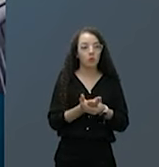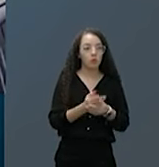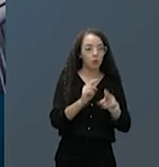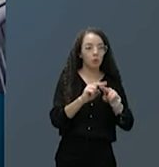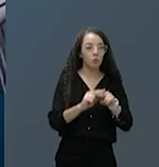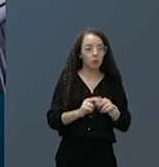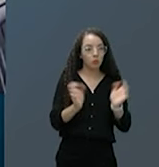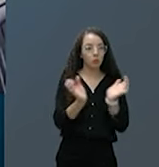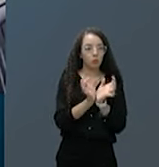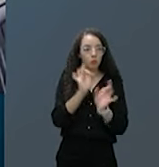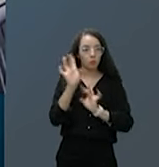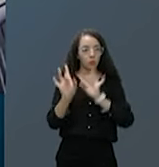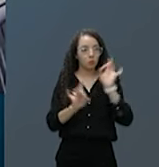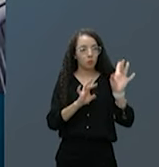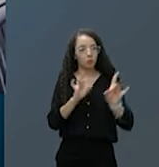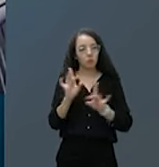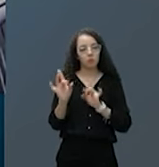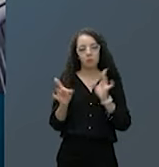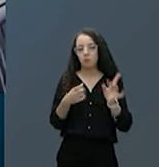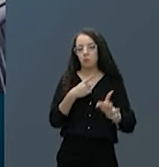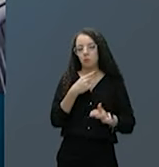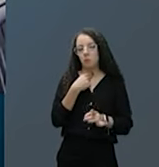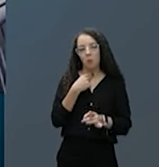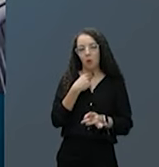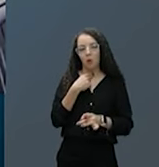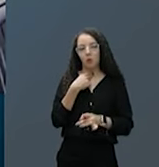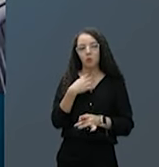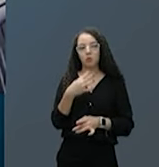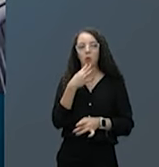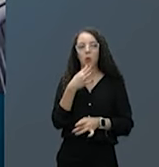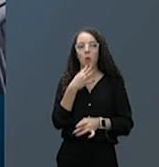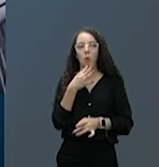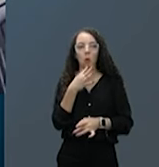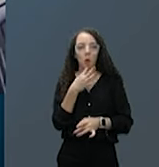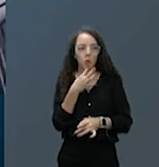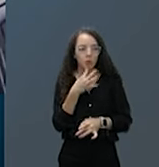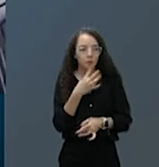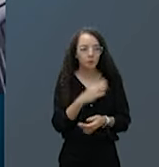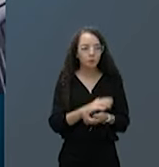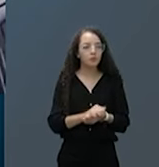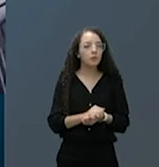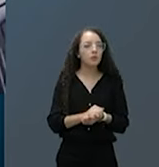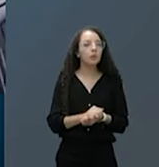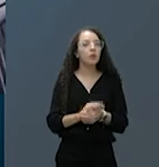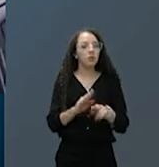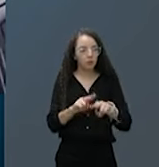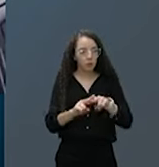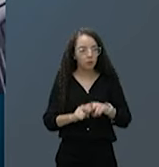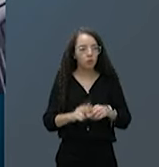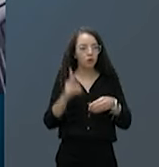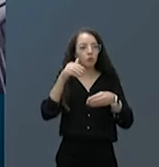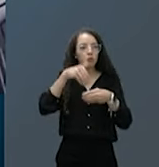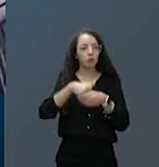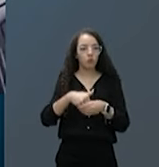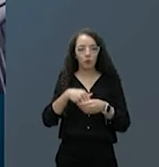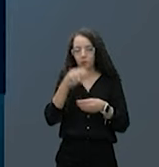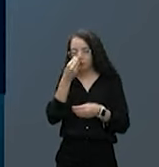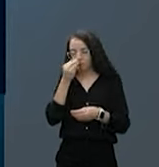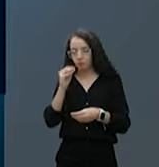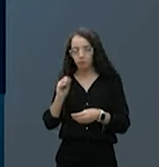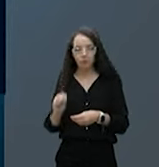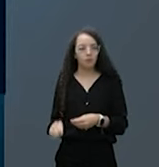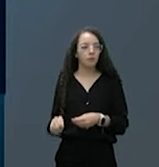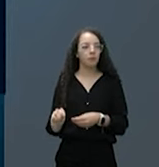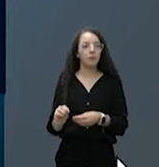de que não podem ser conhecidos os embargos de divergência e assim como voto para negar provimento ao agravo interno, senhora